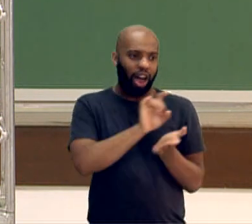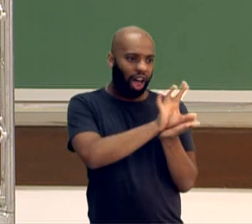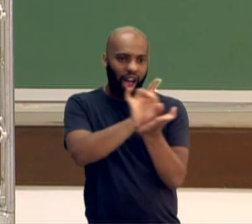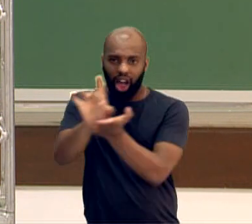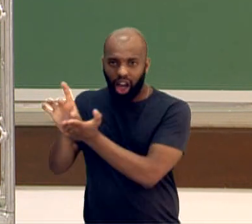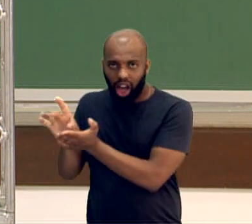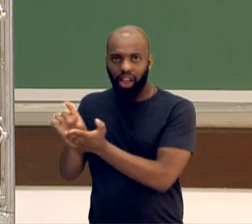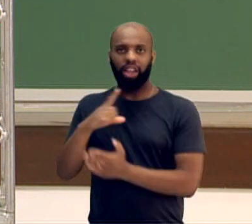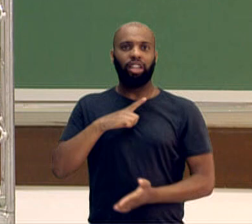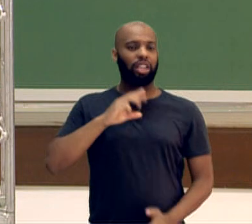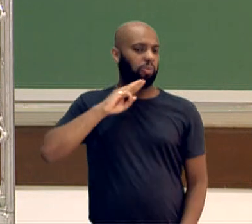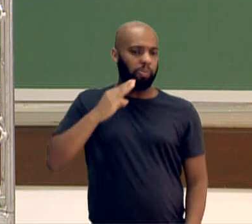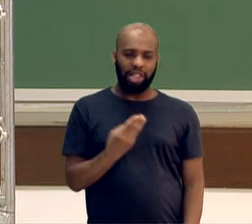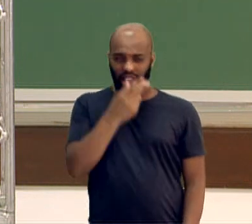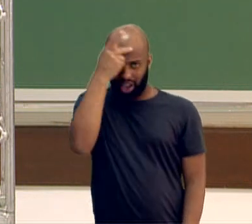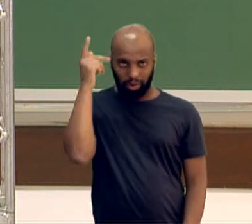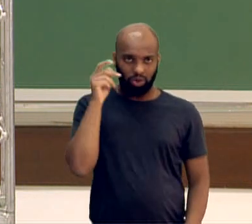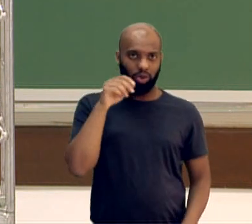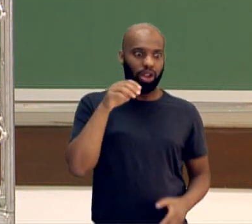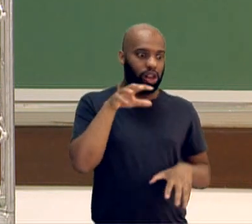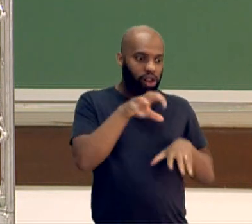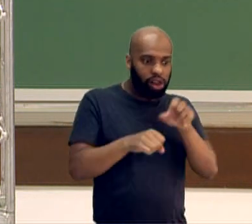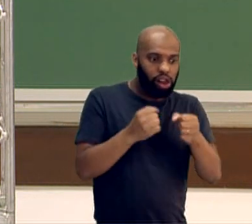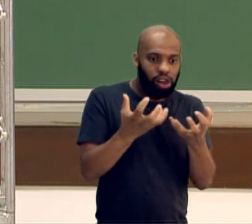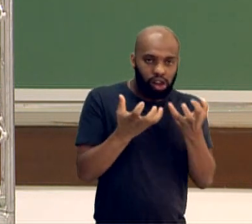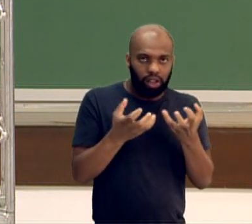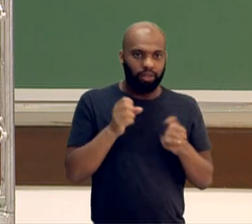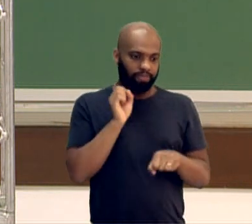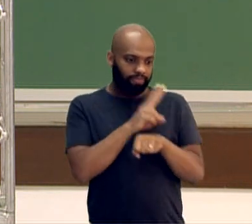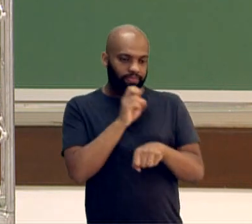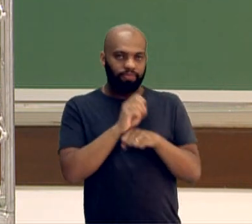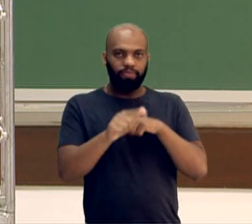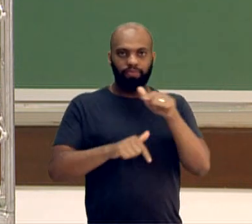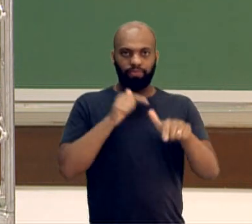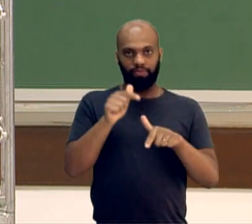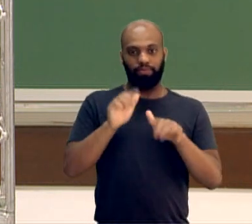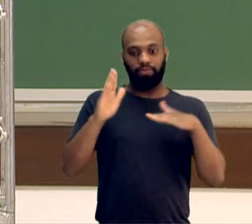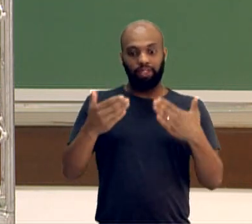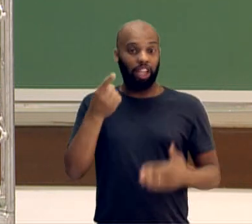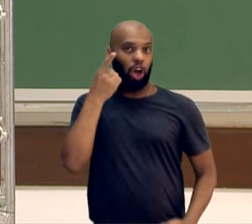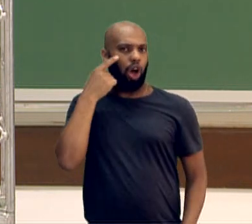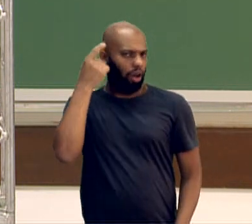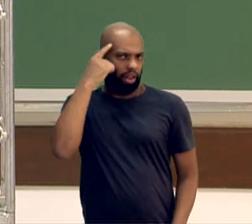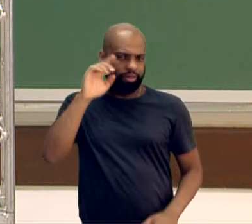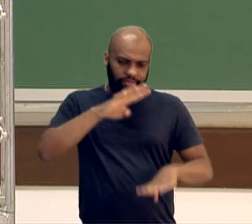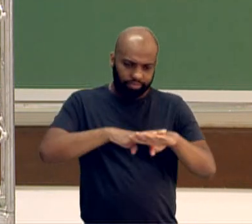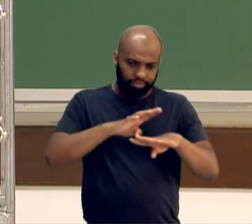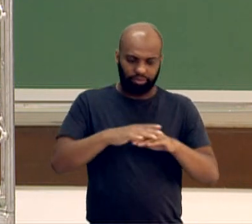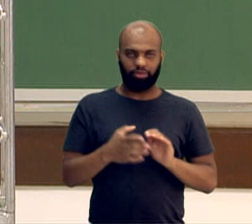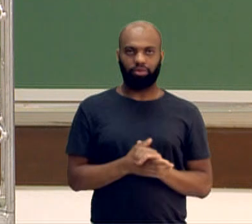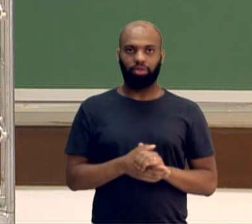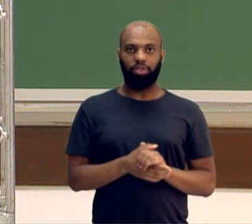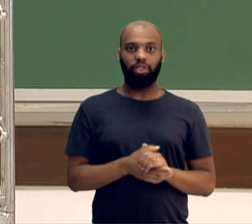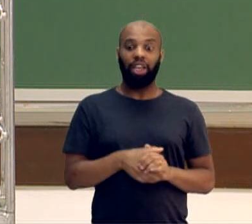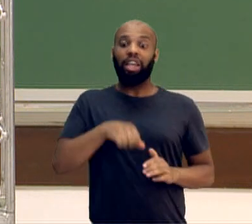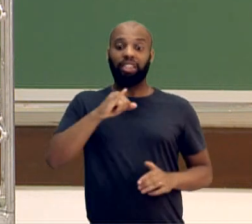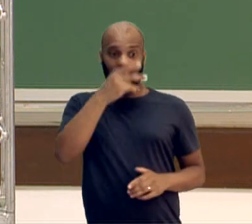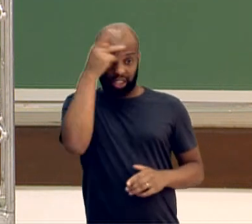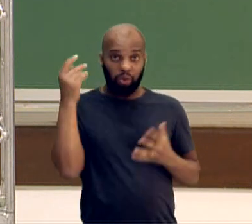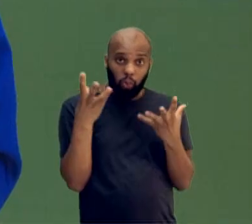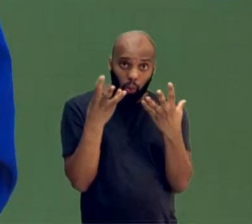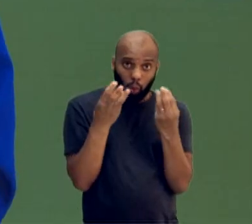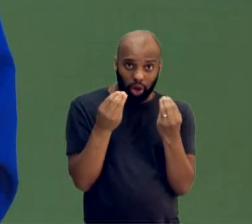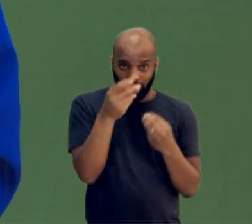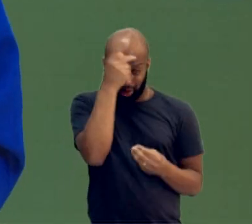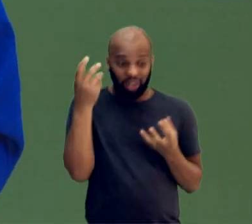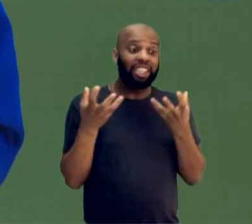e você tem milhares de pessoas procurando a mesma vaga, é uma questão muito matemática aí, né? Se é a maior a oferta, o